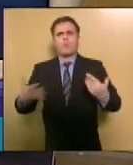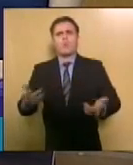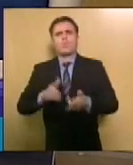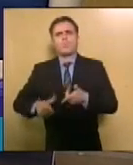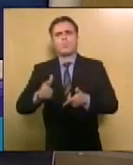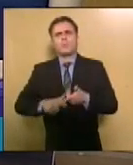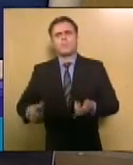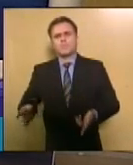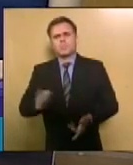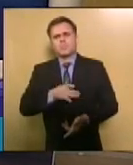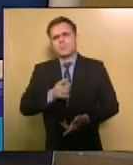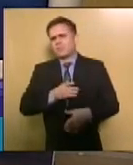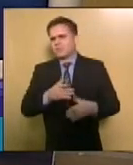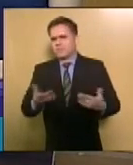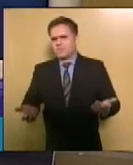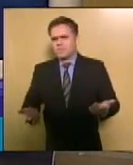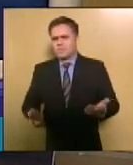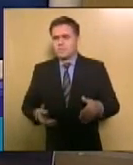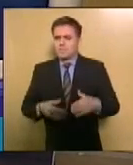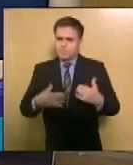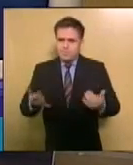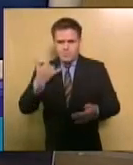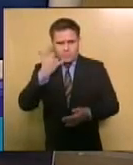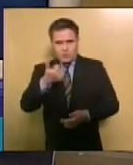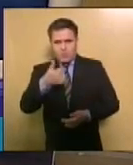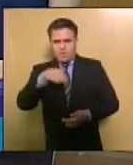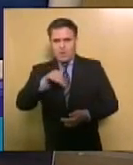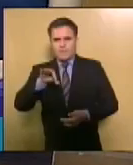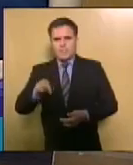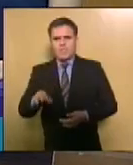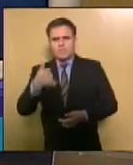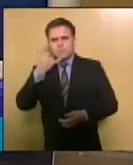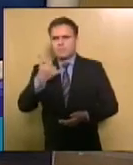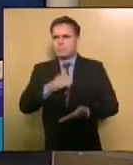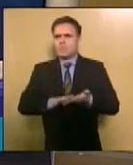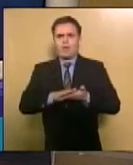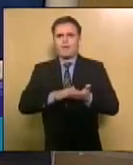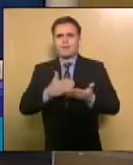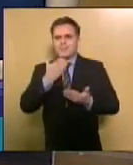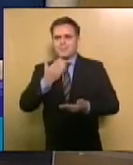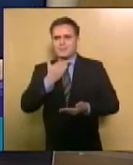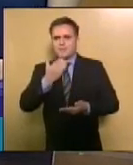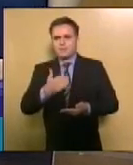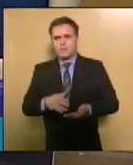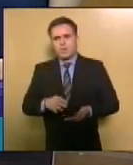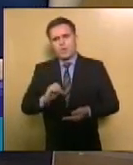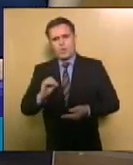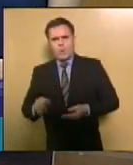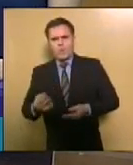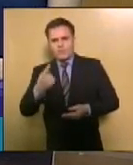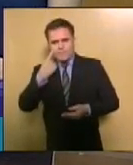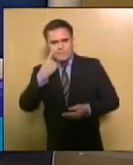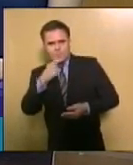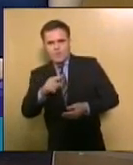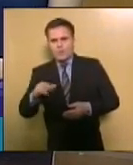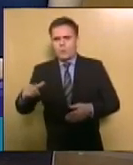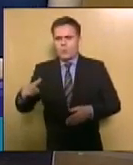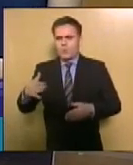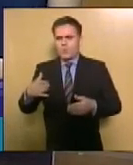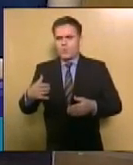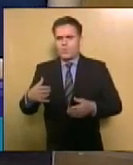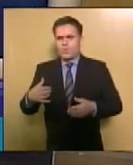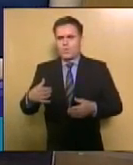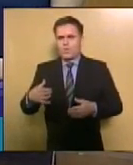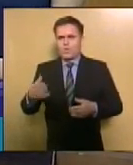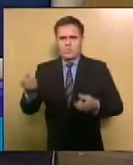sociedade será que é quando uma pessoa liga 90 não tem atendimento é só quando a pessoa vê uma viatura na rua é quando a pessoa